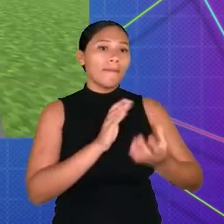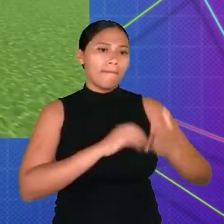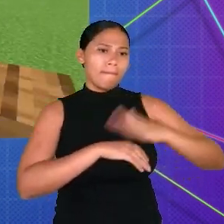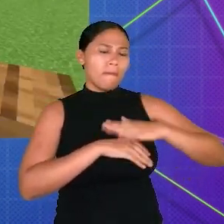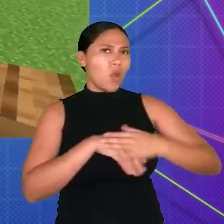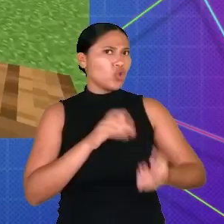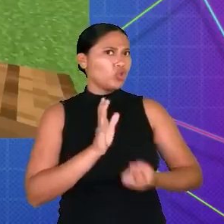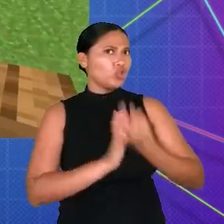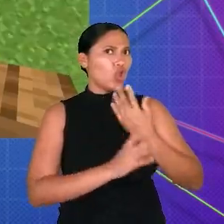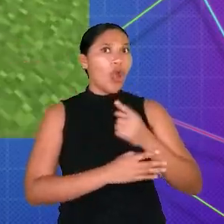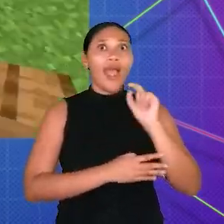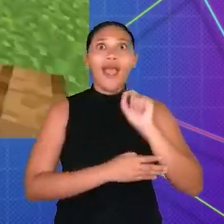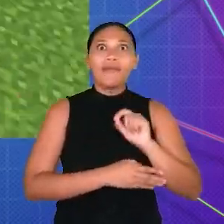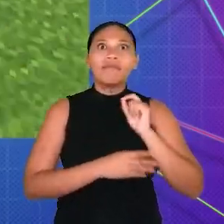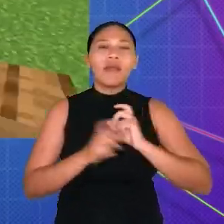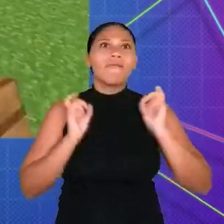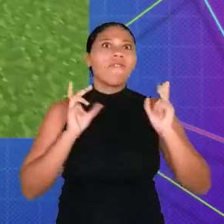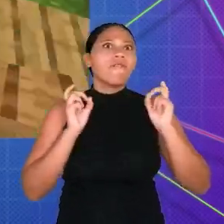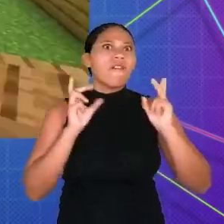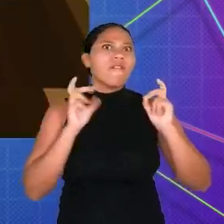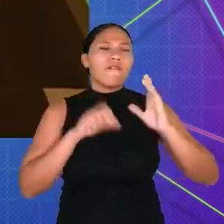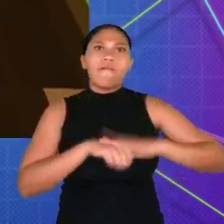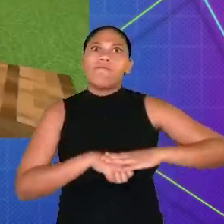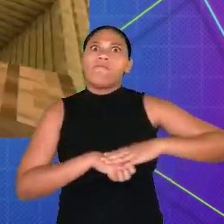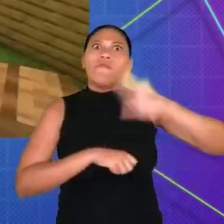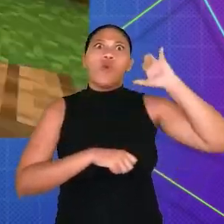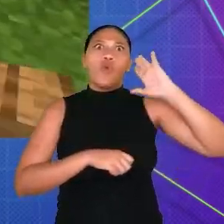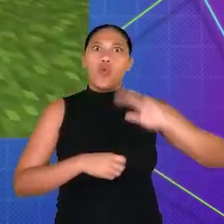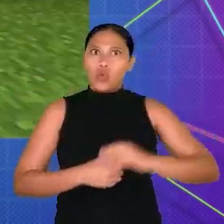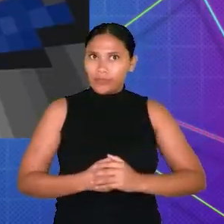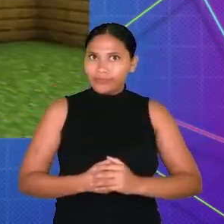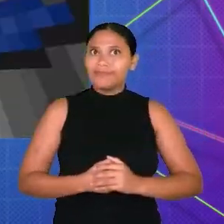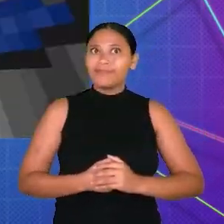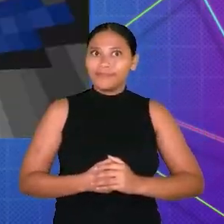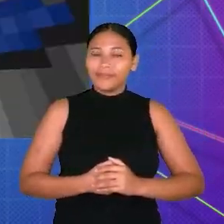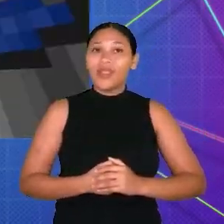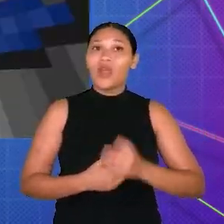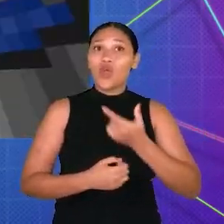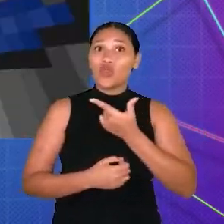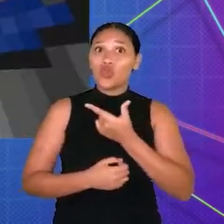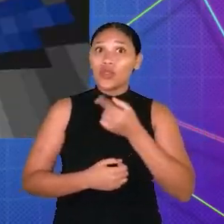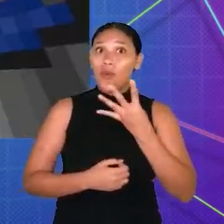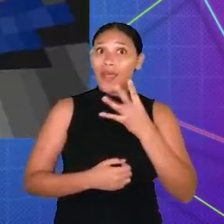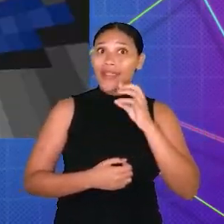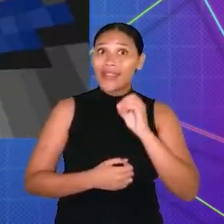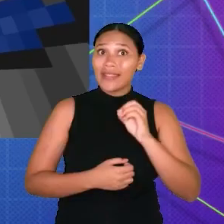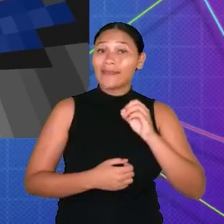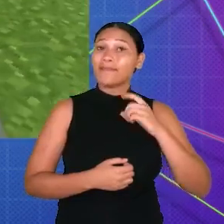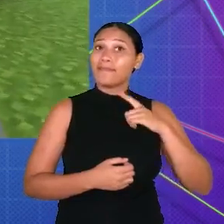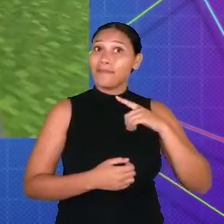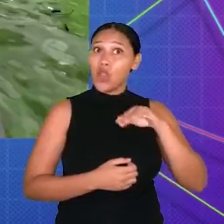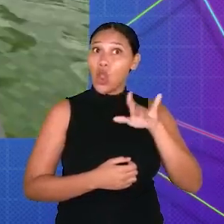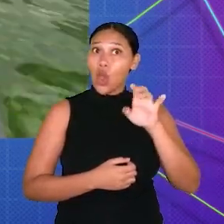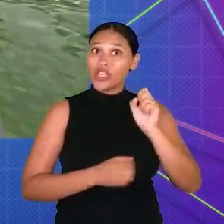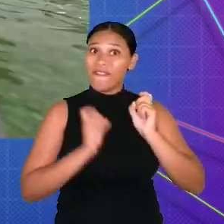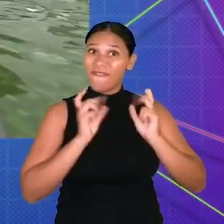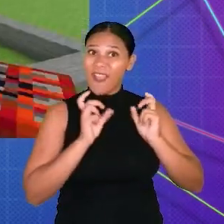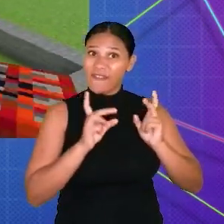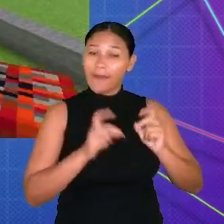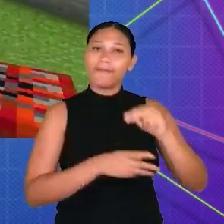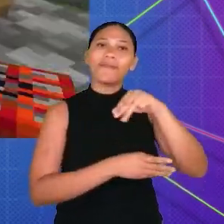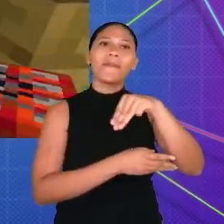jogo sozinho, o que viria a ser um dos games mais vendidos de todos os tempos. Com quase 240 milhões de vendas nos últimos